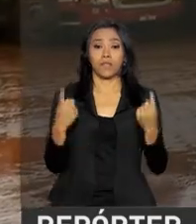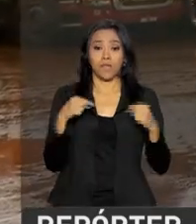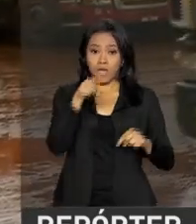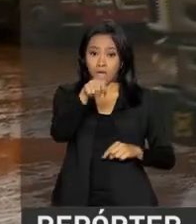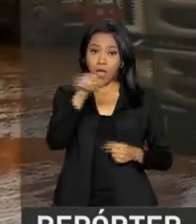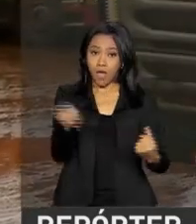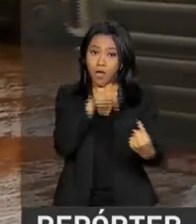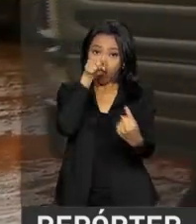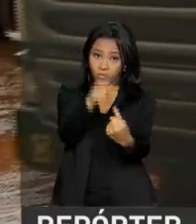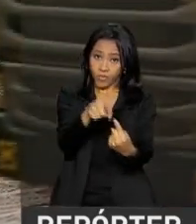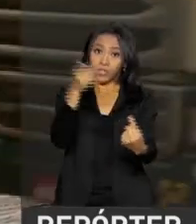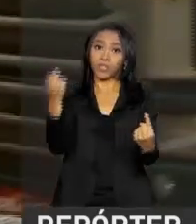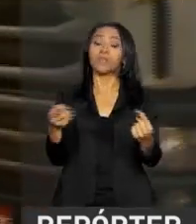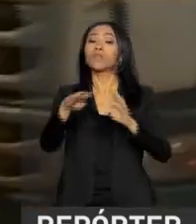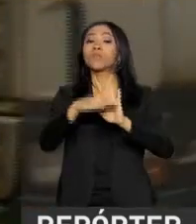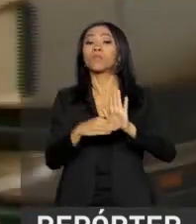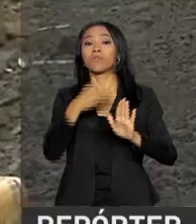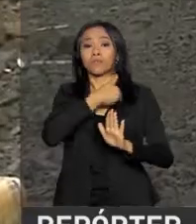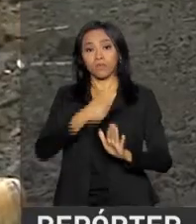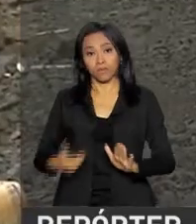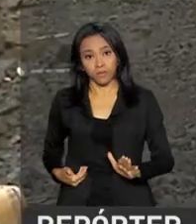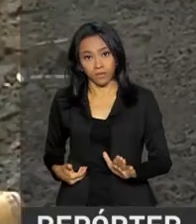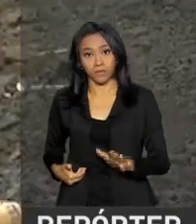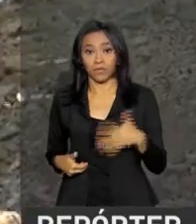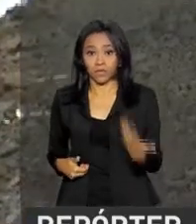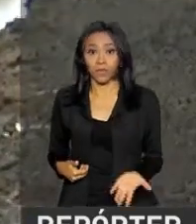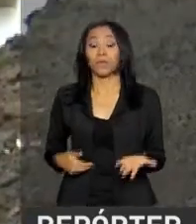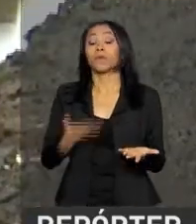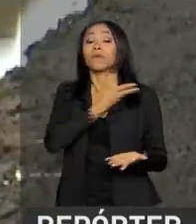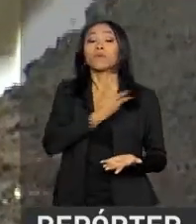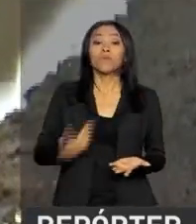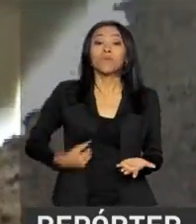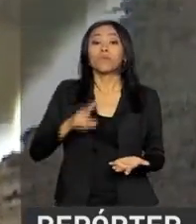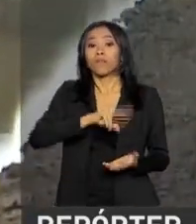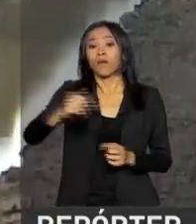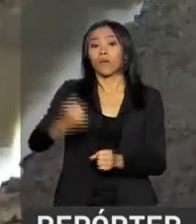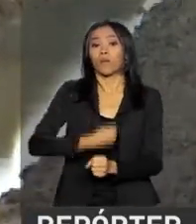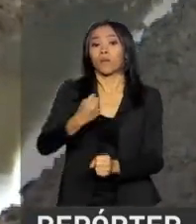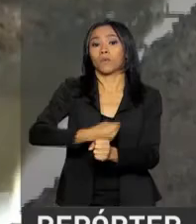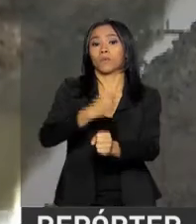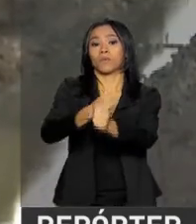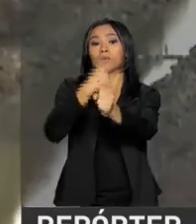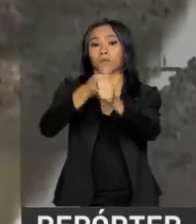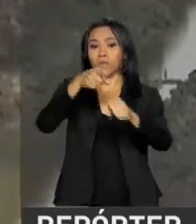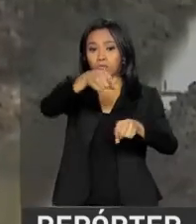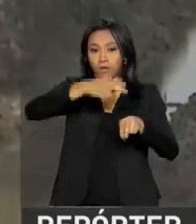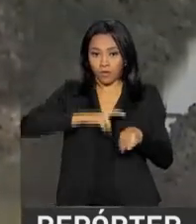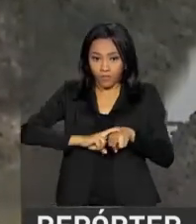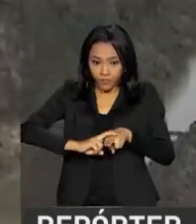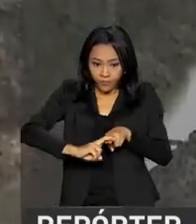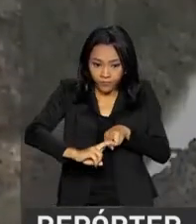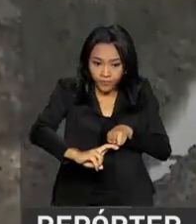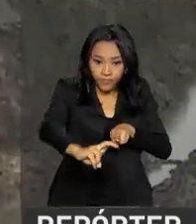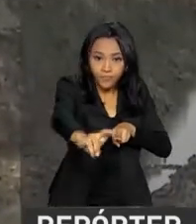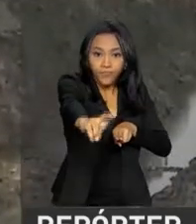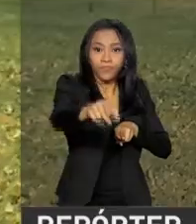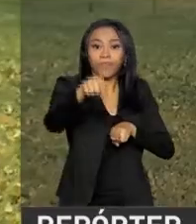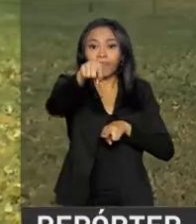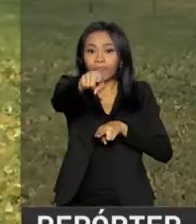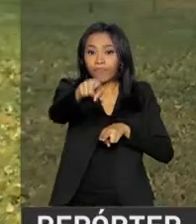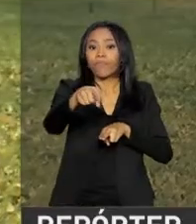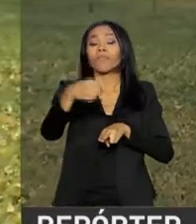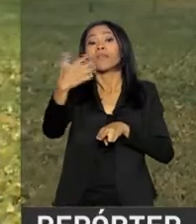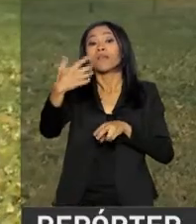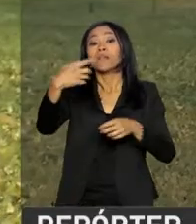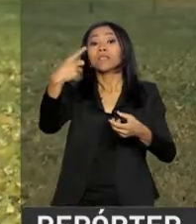das metas do programa agora é avançar para isso o governo vai construir o pátio intermodal do sudoeste de goiás no